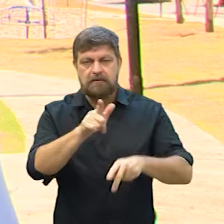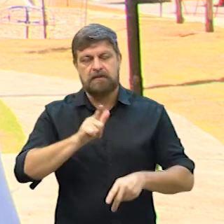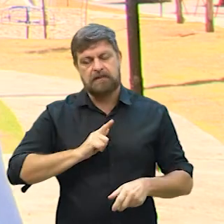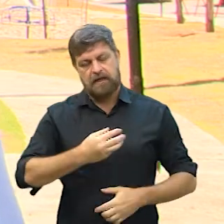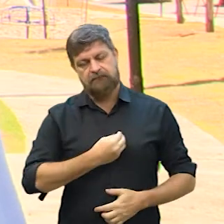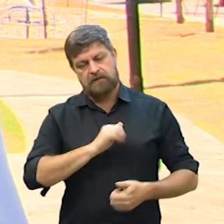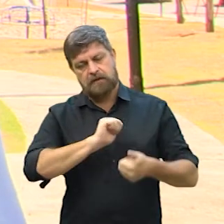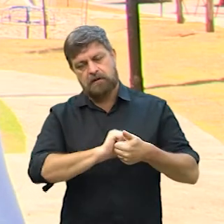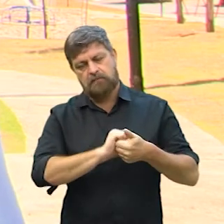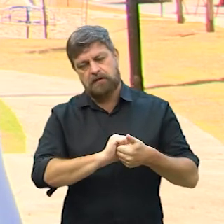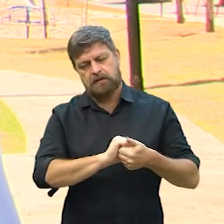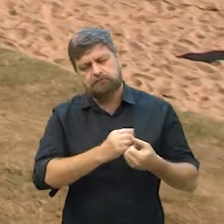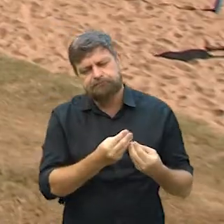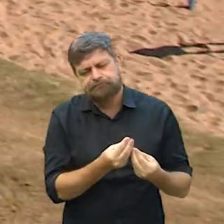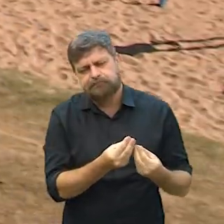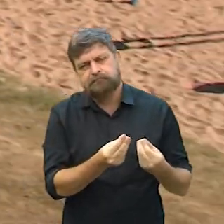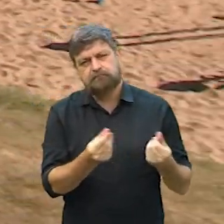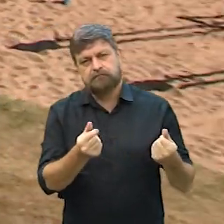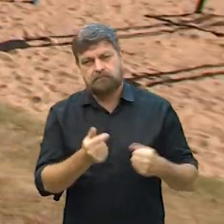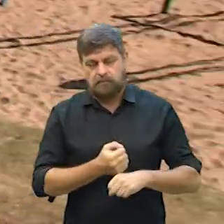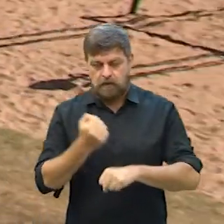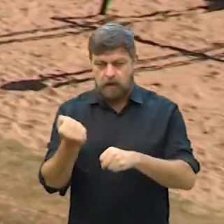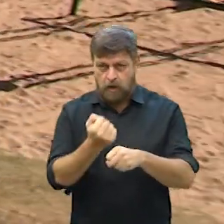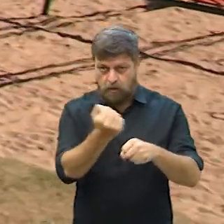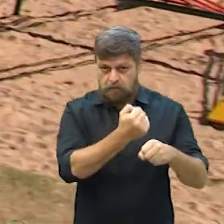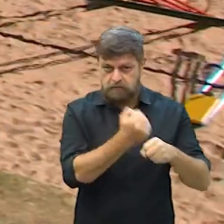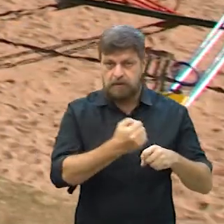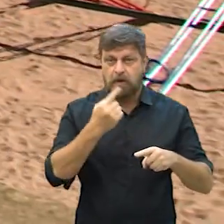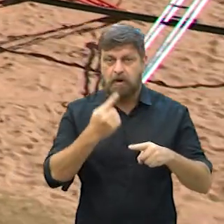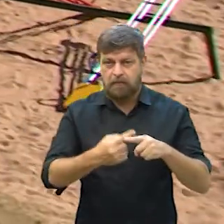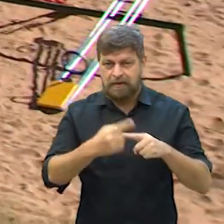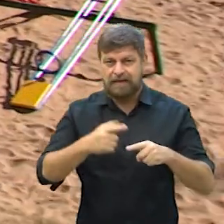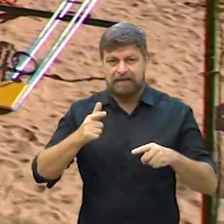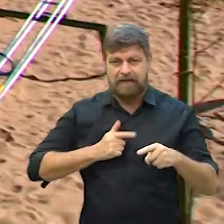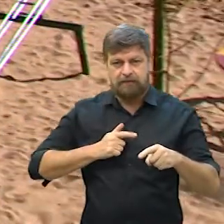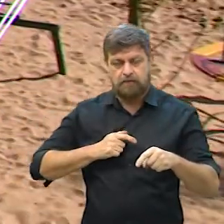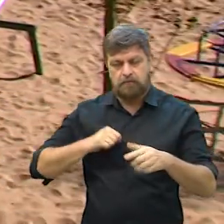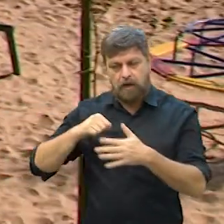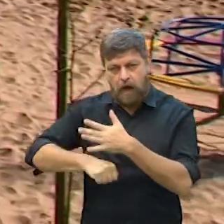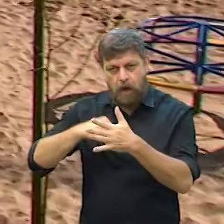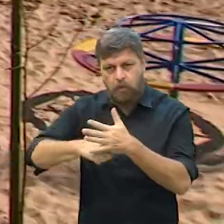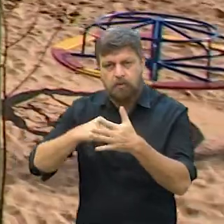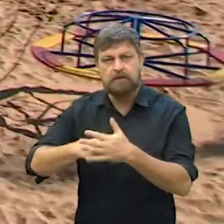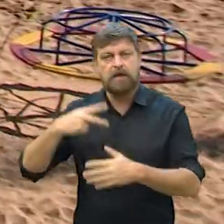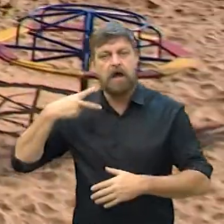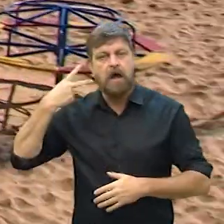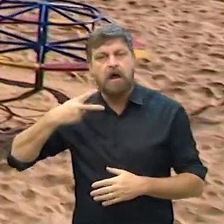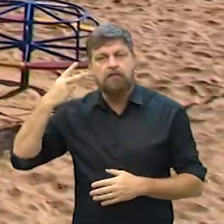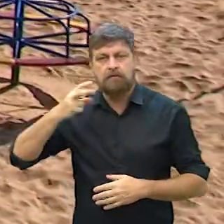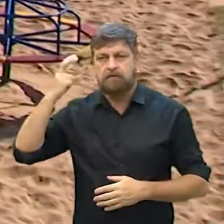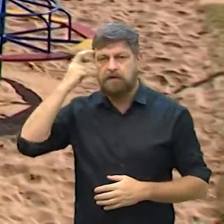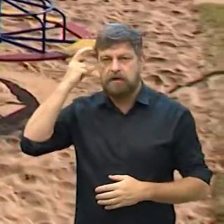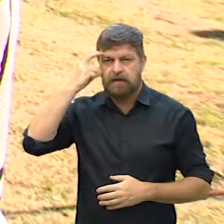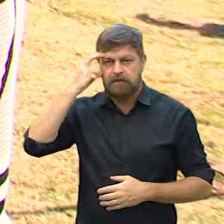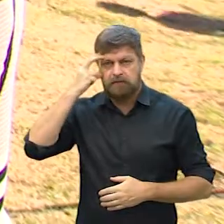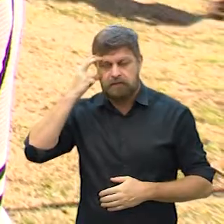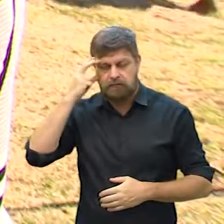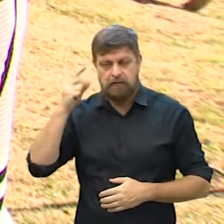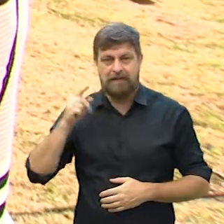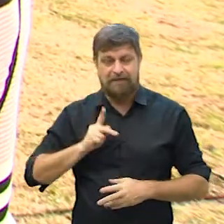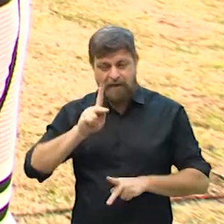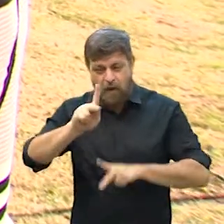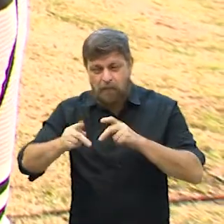possa ter uma qualidade de vida melhor a construção da praça foi fruto de uma mobilização do vereador Carlinhos camelô